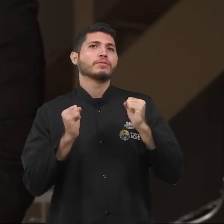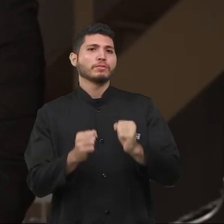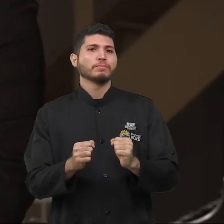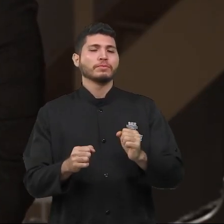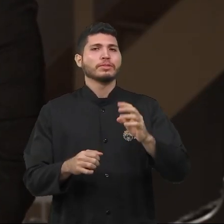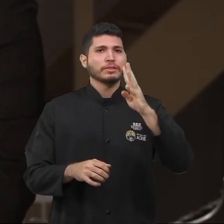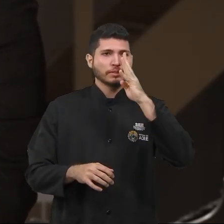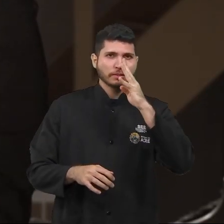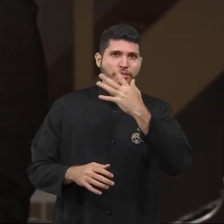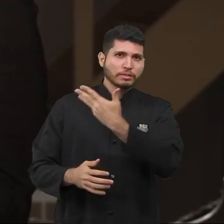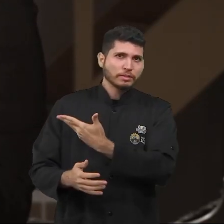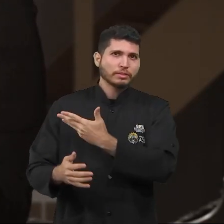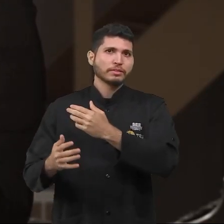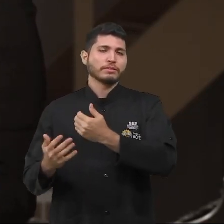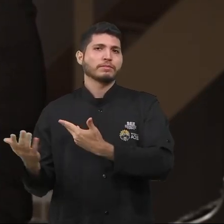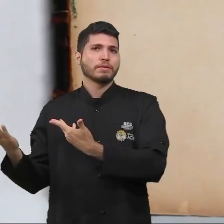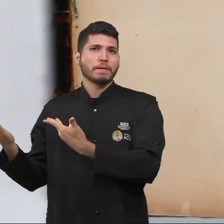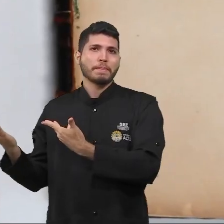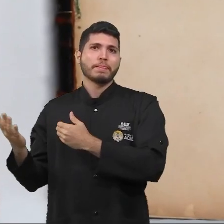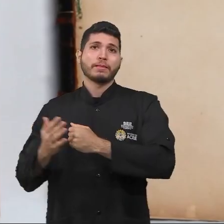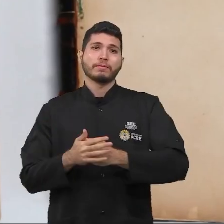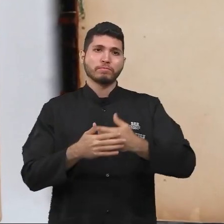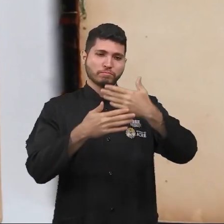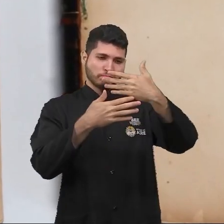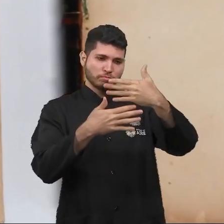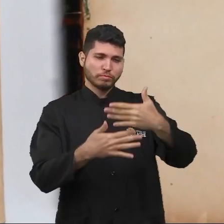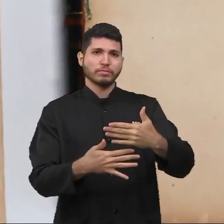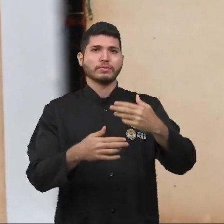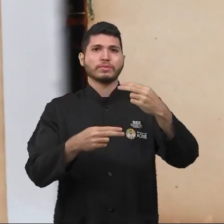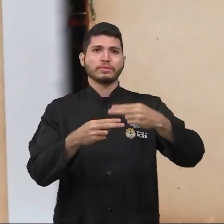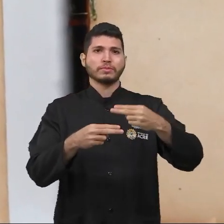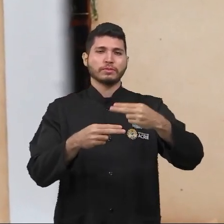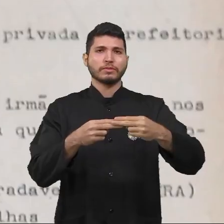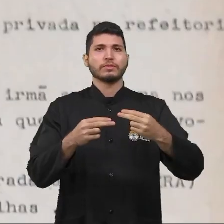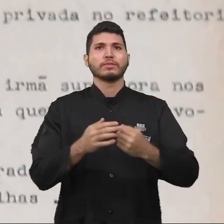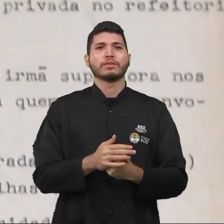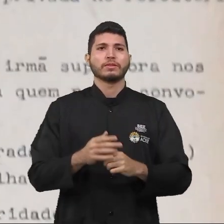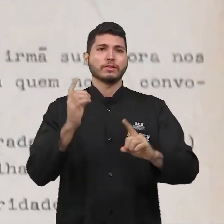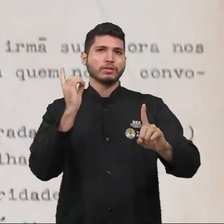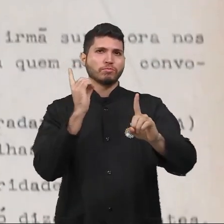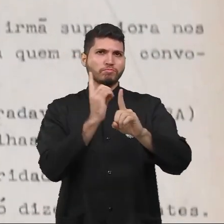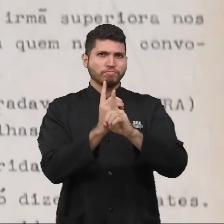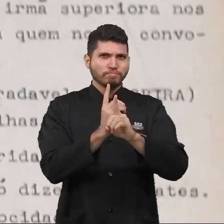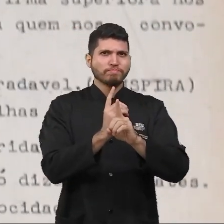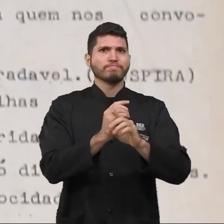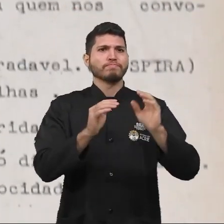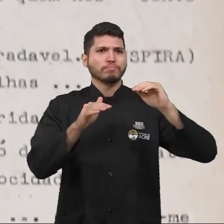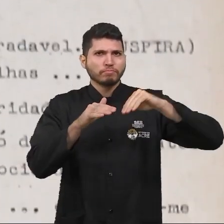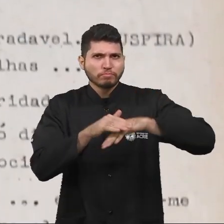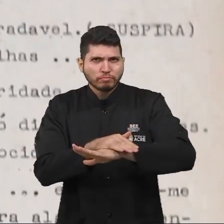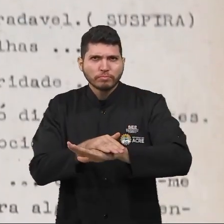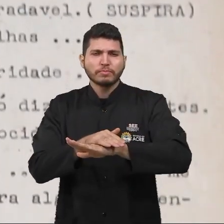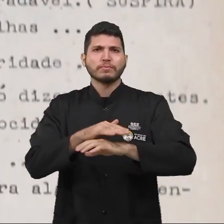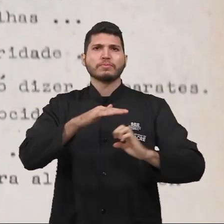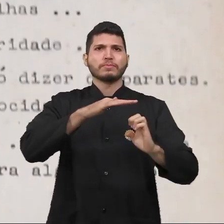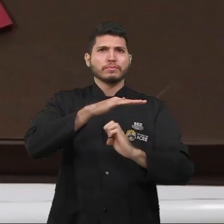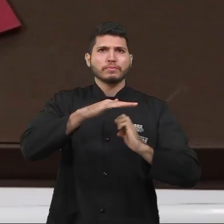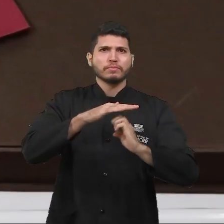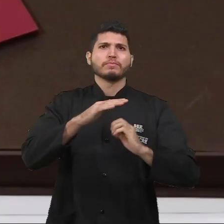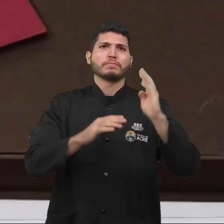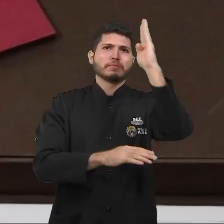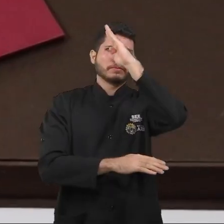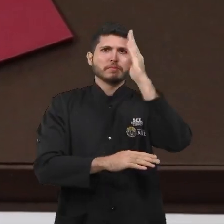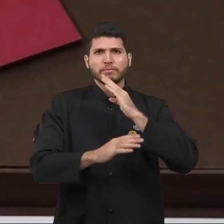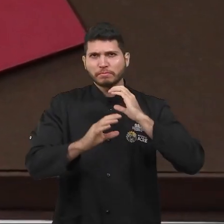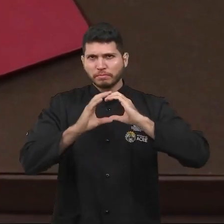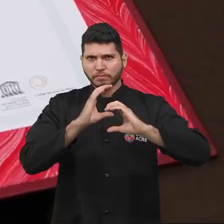da Rádio Nacional. O roteiro desta novela, a primeira do Brasil, encontra-se preservado no acervo da Empresa Brasil de Comunicação